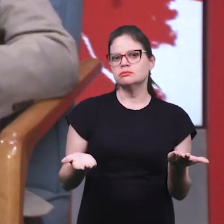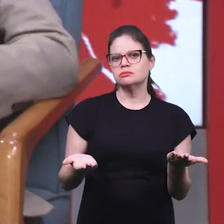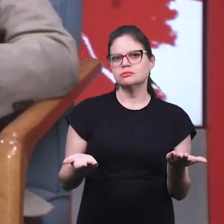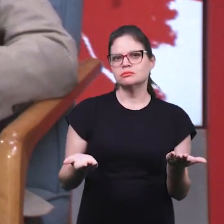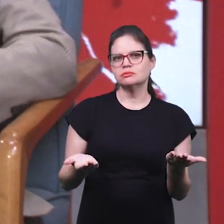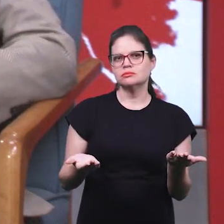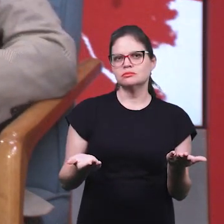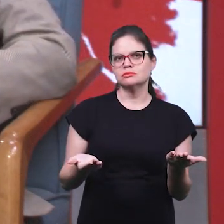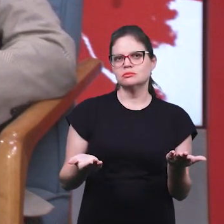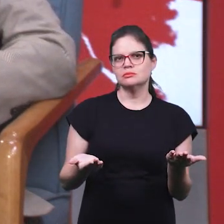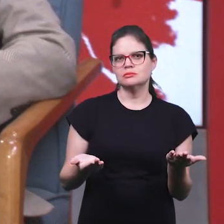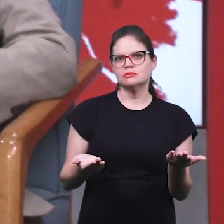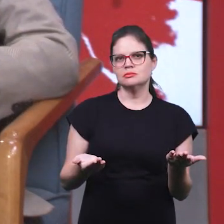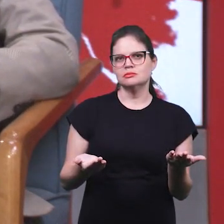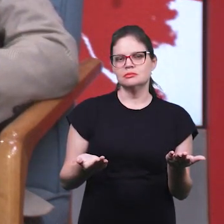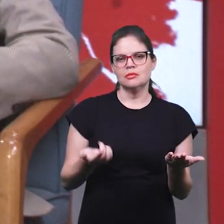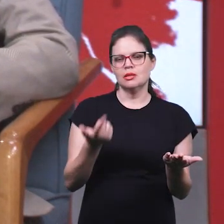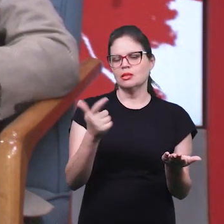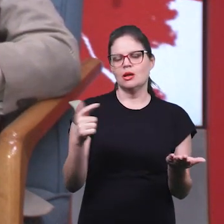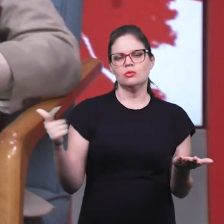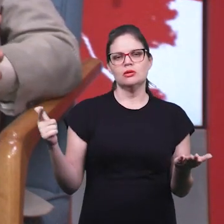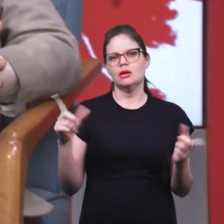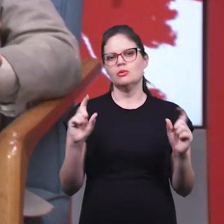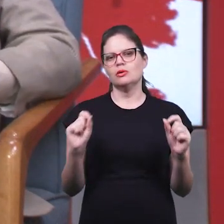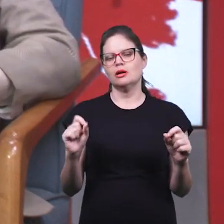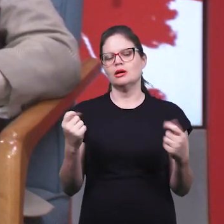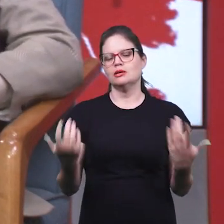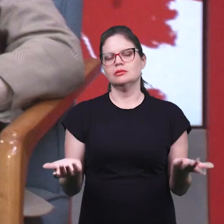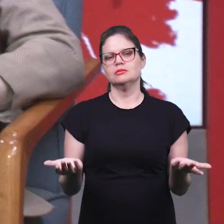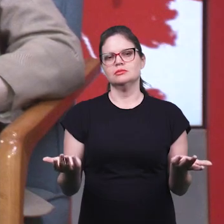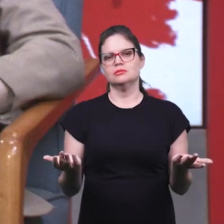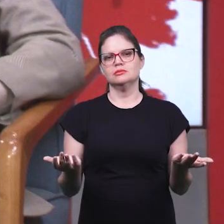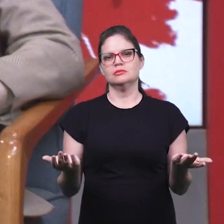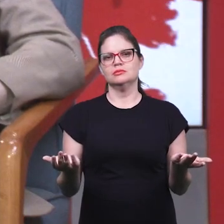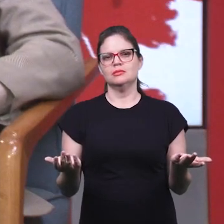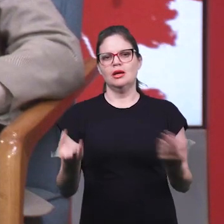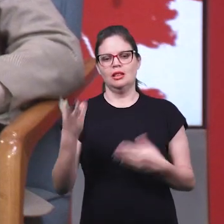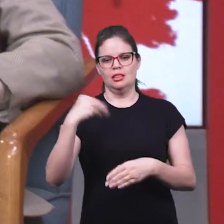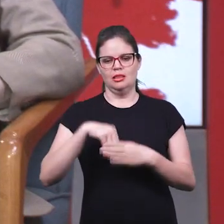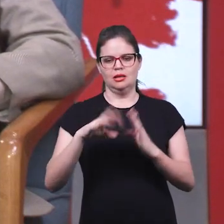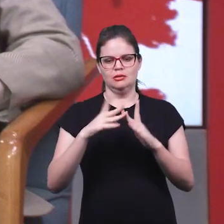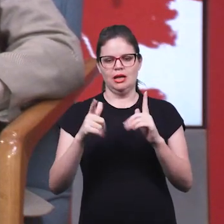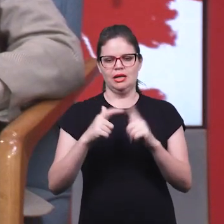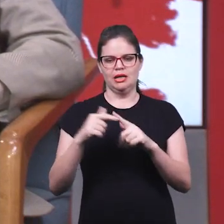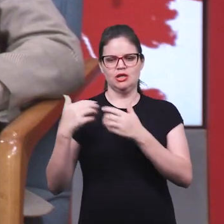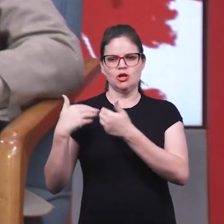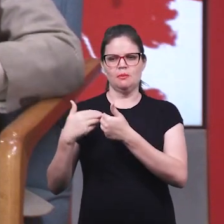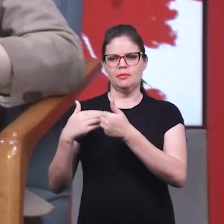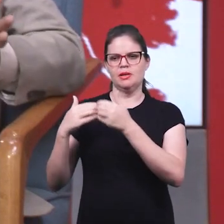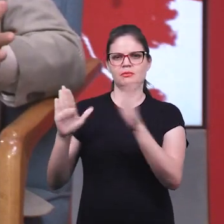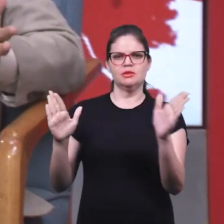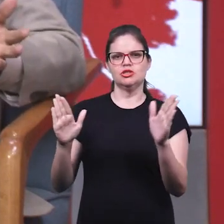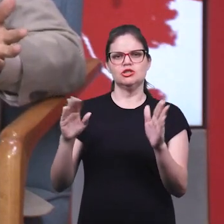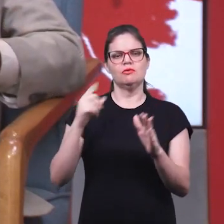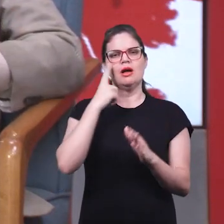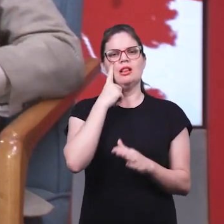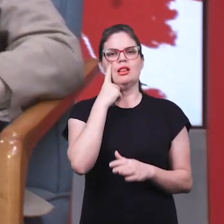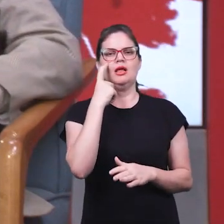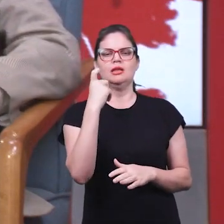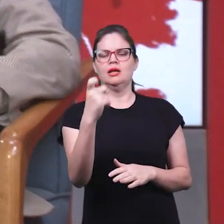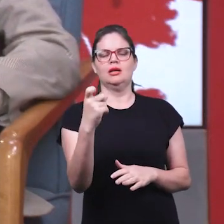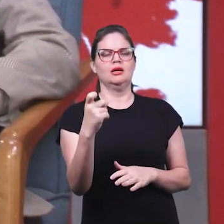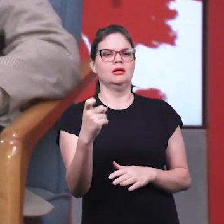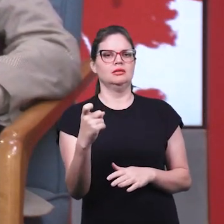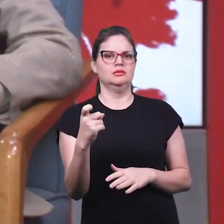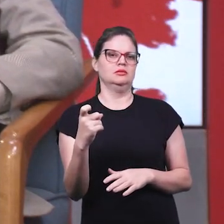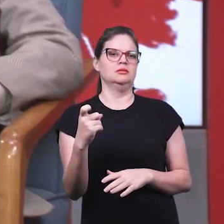há nenhuma pretensão, nunca houve pretensão na igreja primitiva, nem nos ensinos que estão